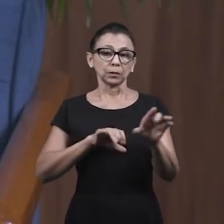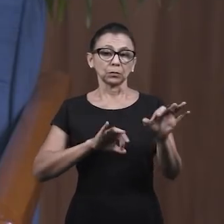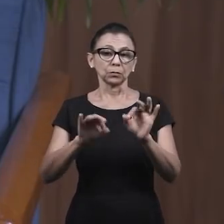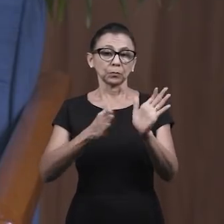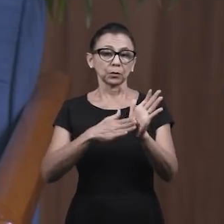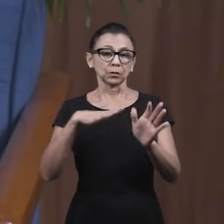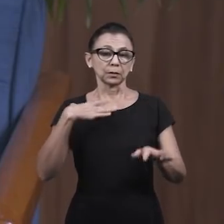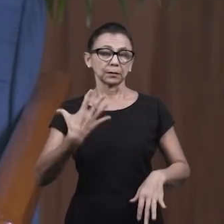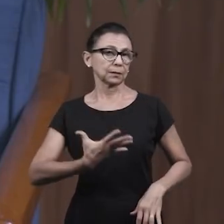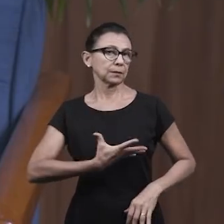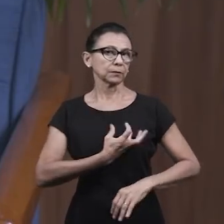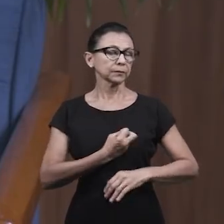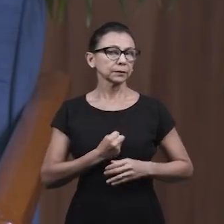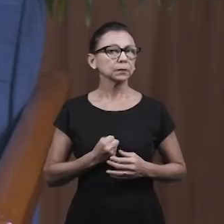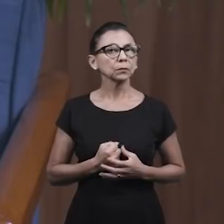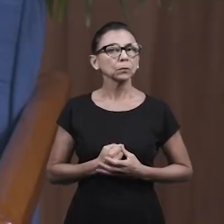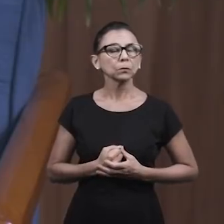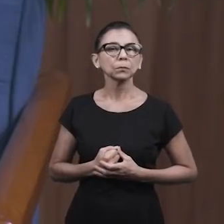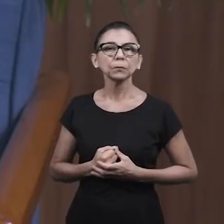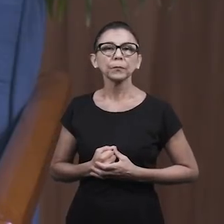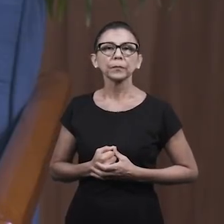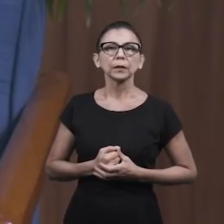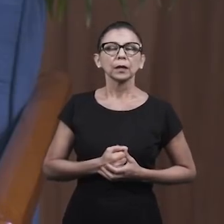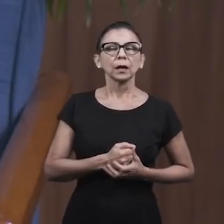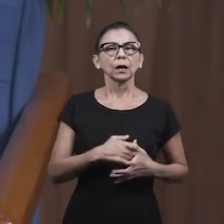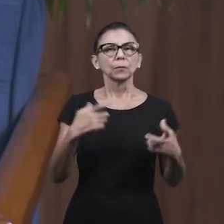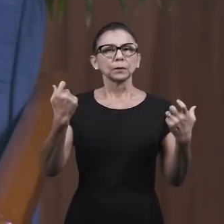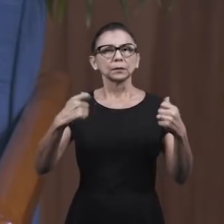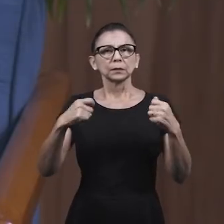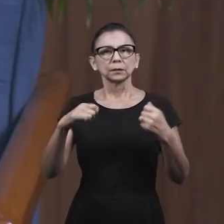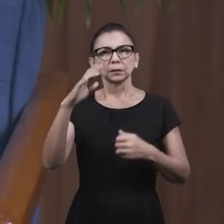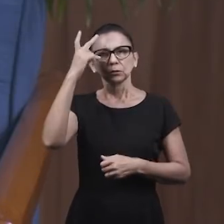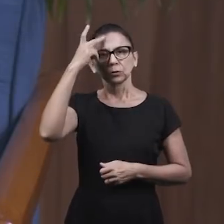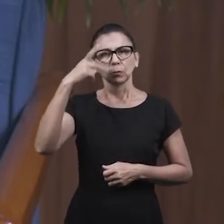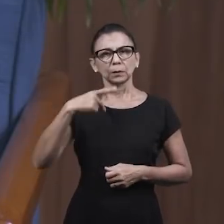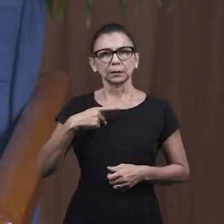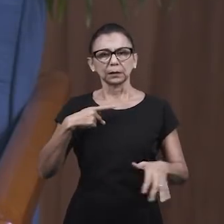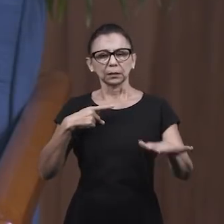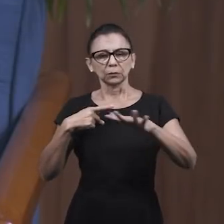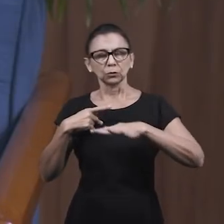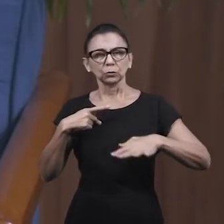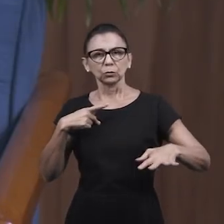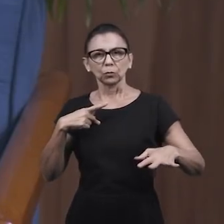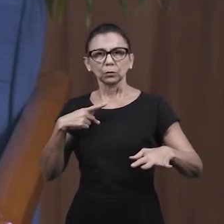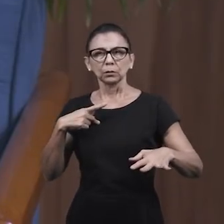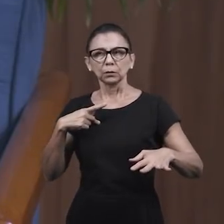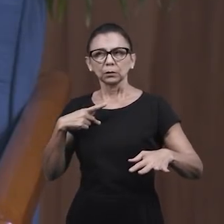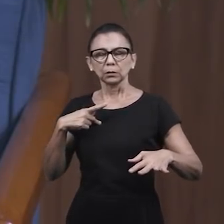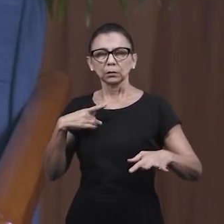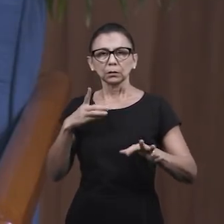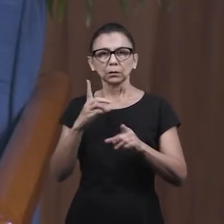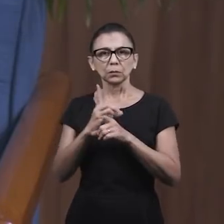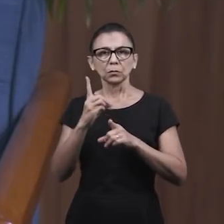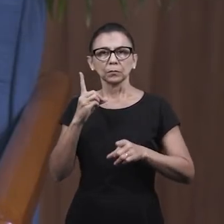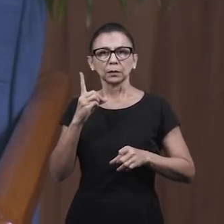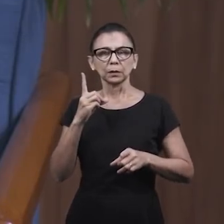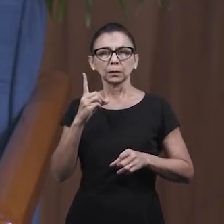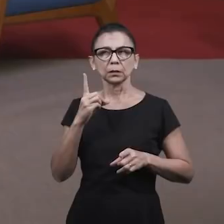aqui, não sois, porque não sois do mundo, isto é, aqueles que são fiéis, são crentes em Jesus,